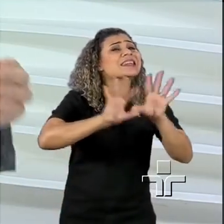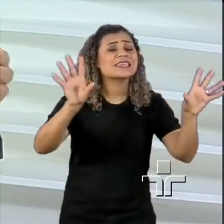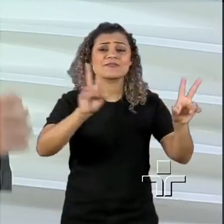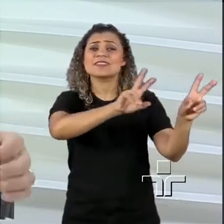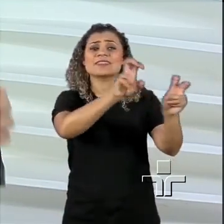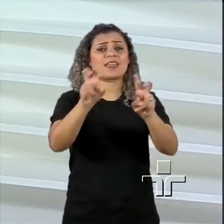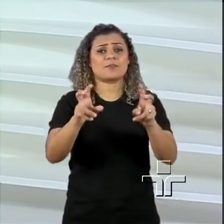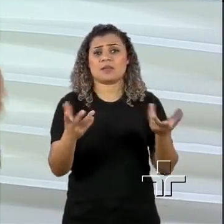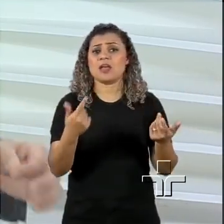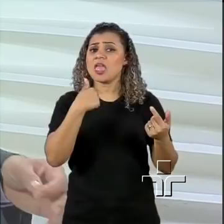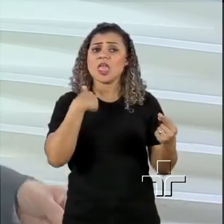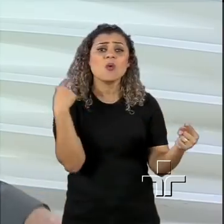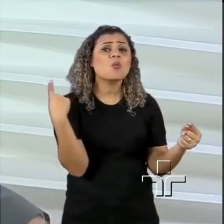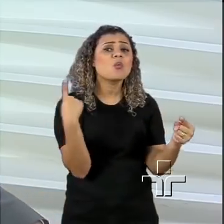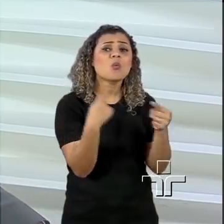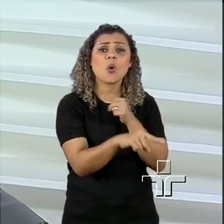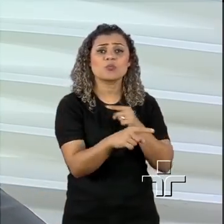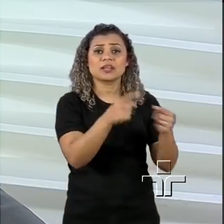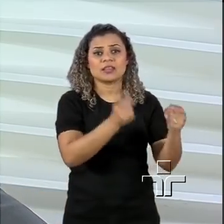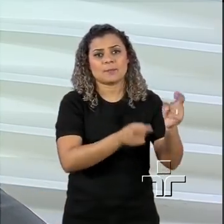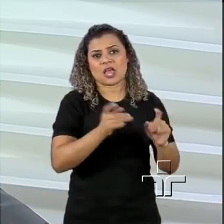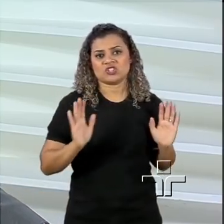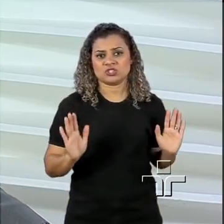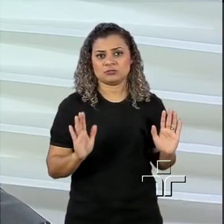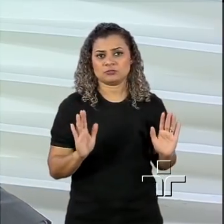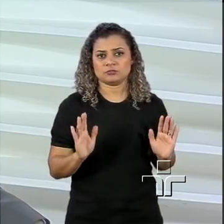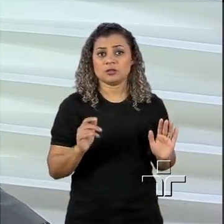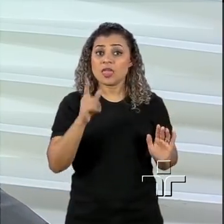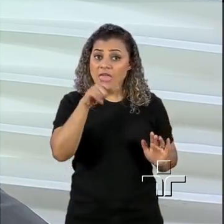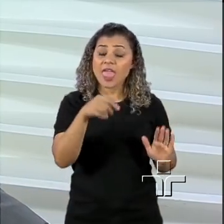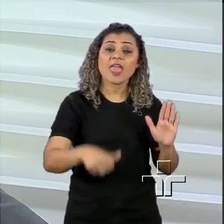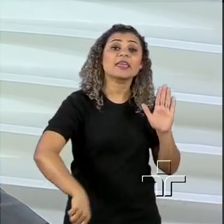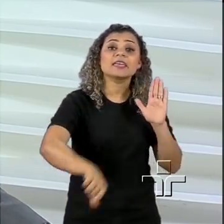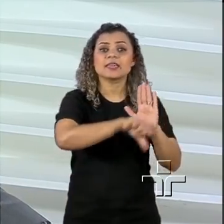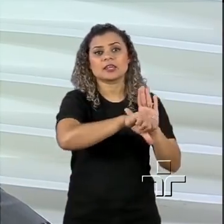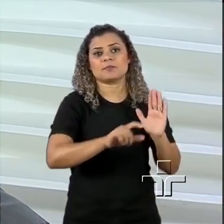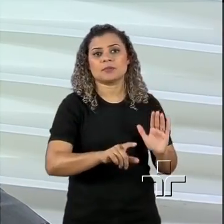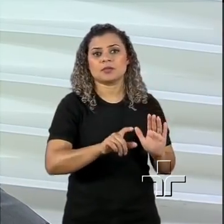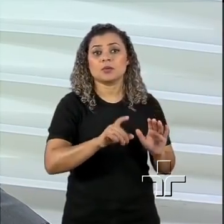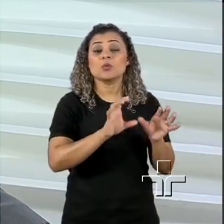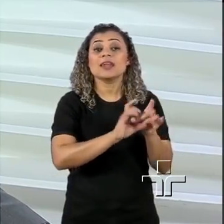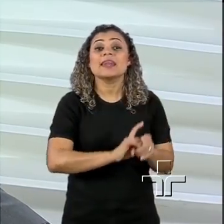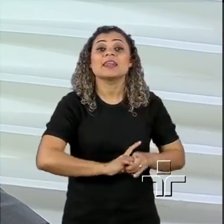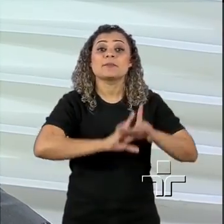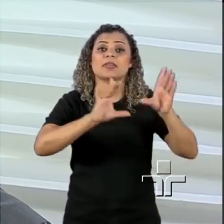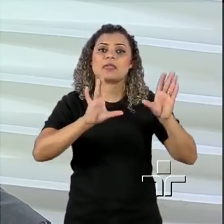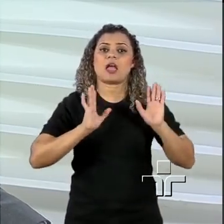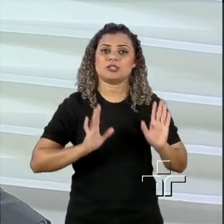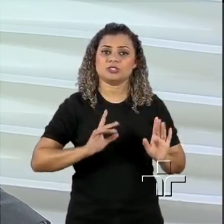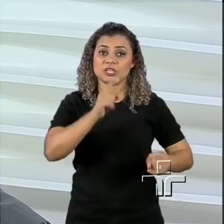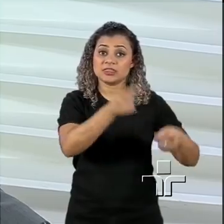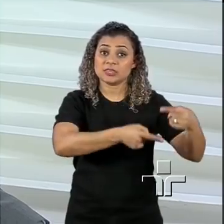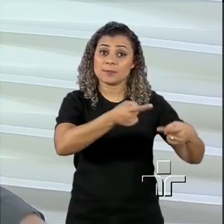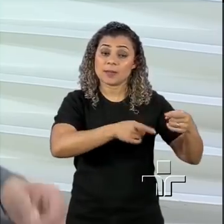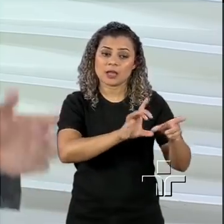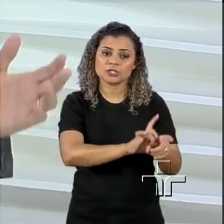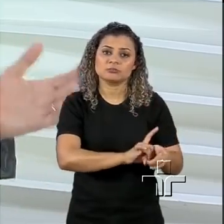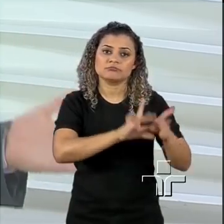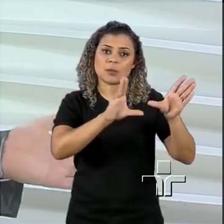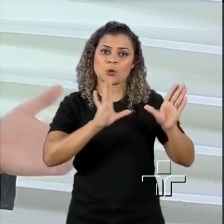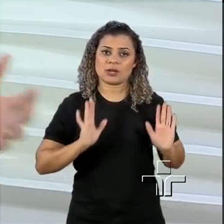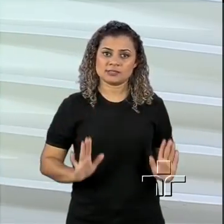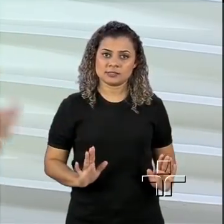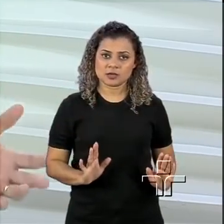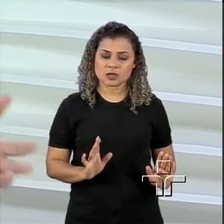sou radicalmente contra esse debate, ou seja, isso é um crime contra a liberdade do debate democrático, que nós